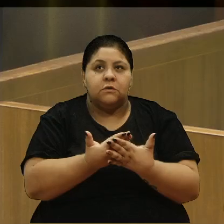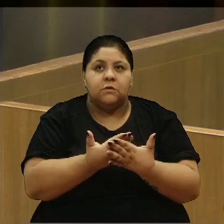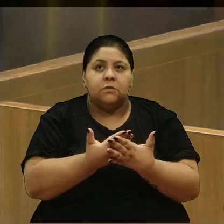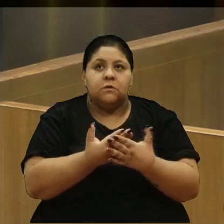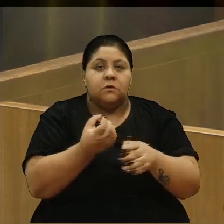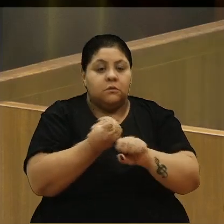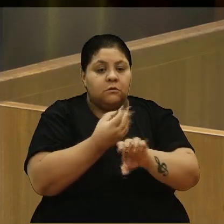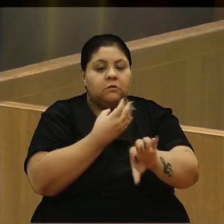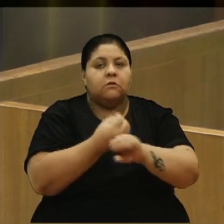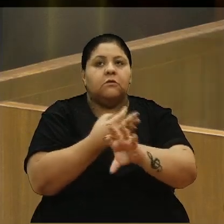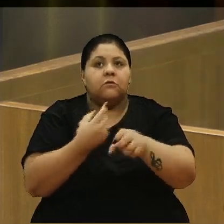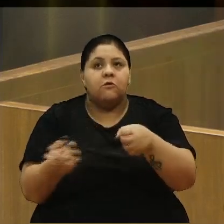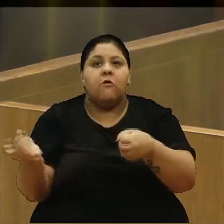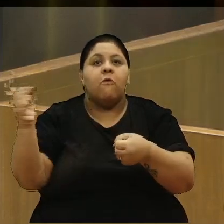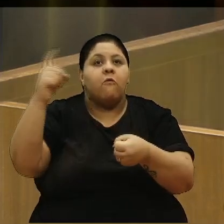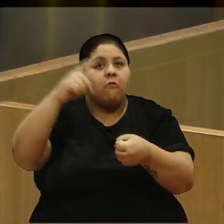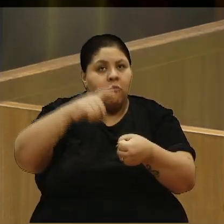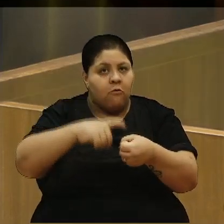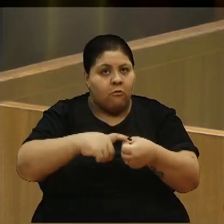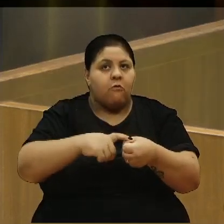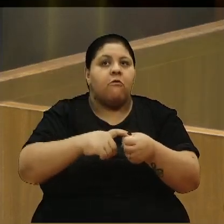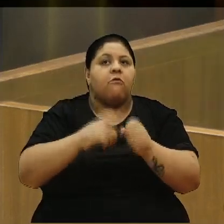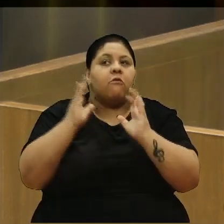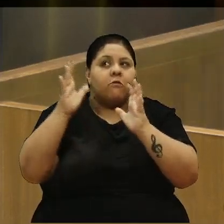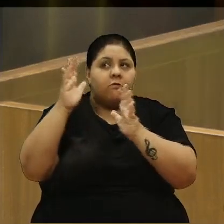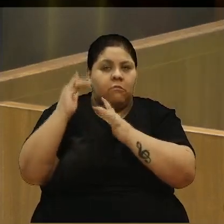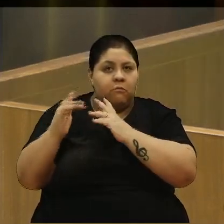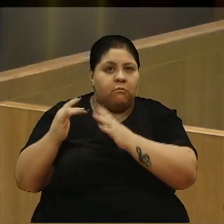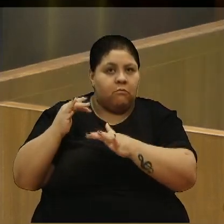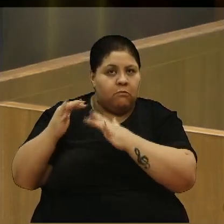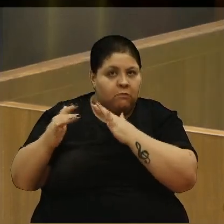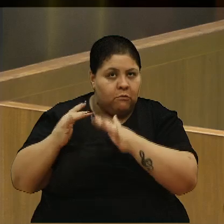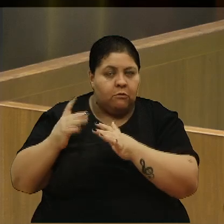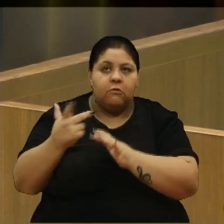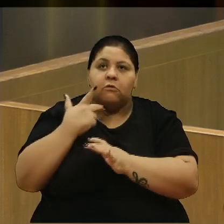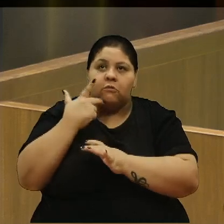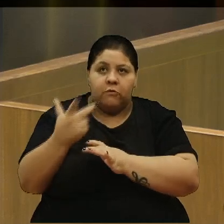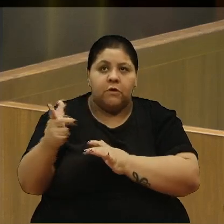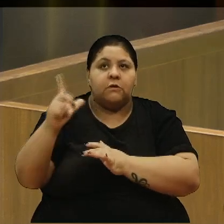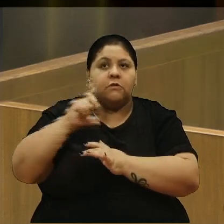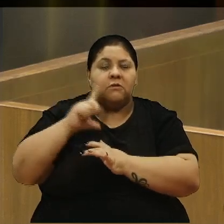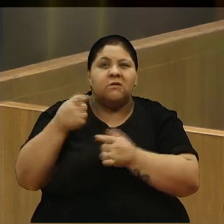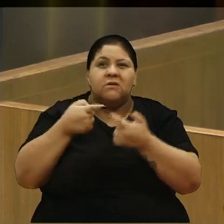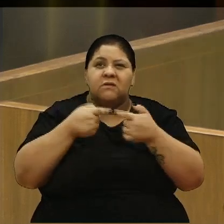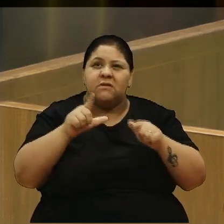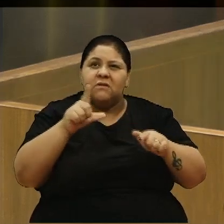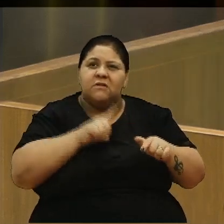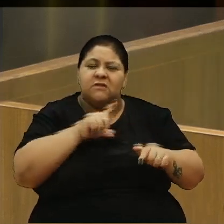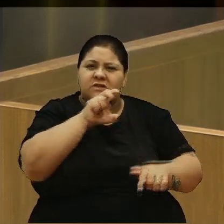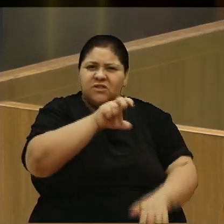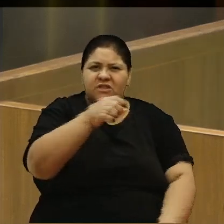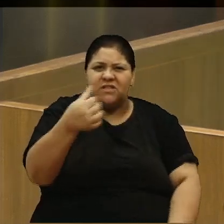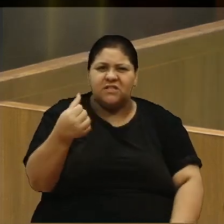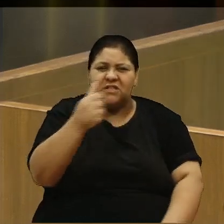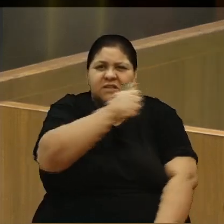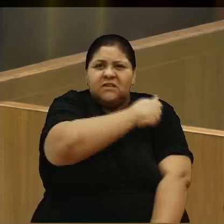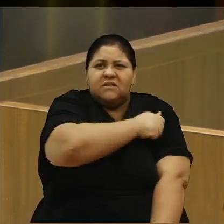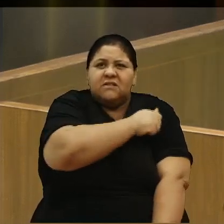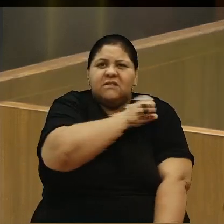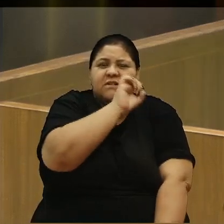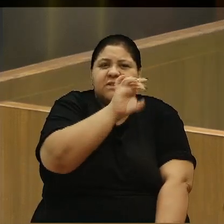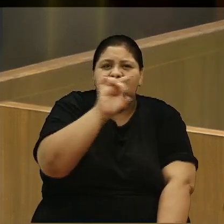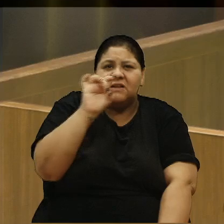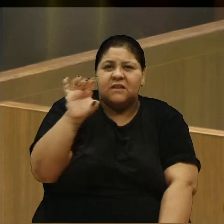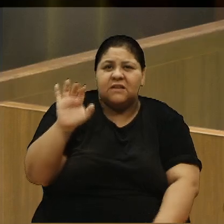SMED voltou atrás, graças a esse movimento, e reafirmou que vai ter. Mas tinha 5, 6 estudantes em cada uma